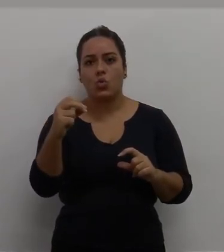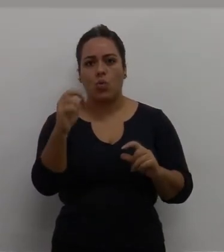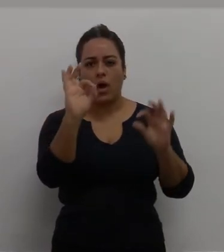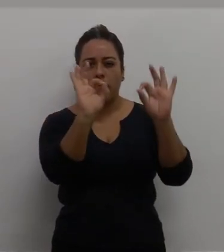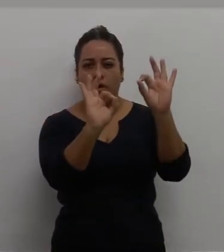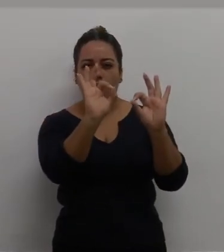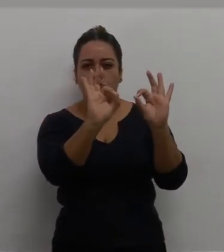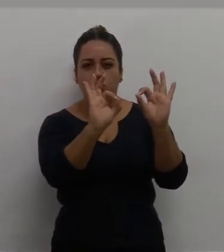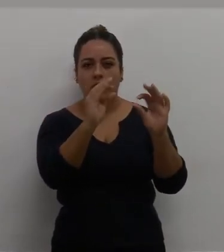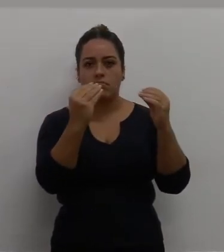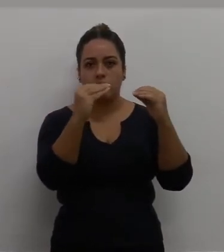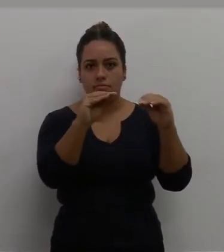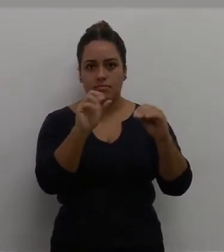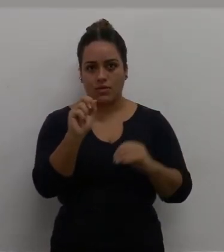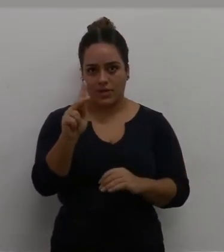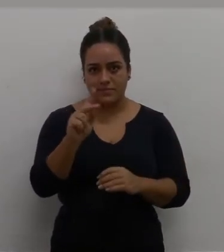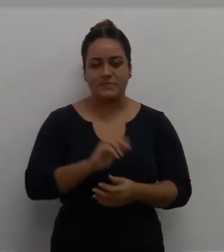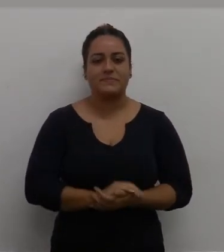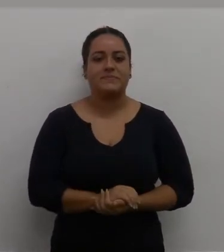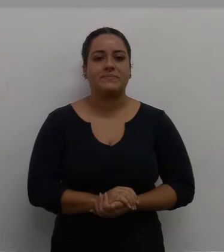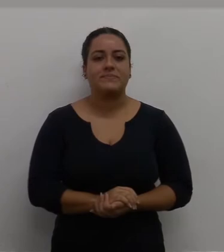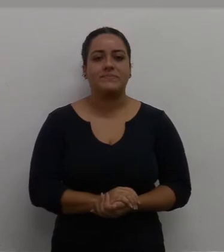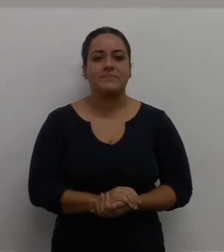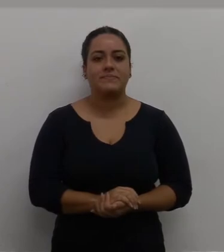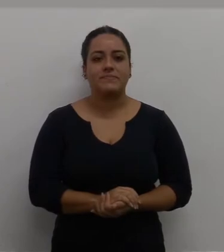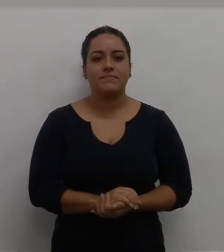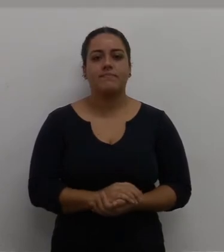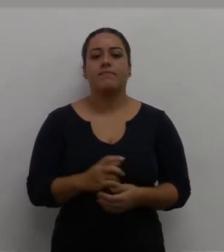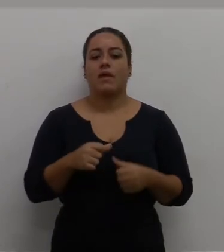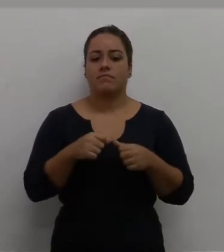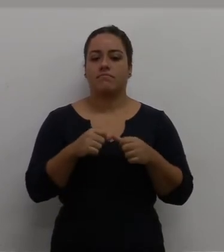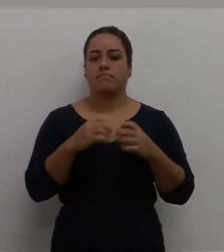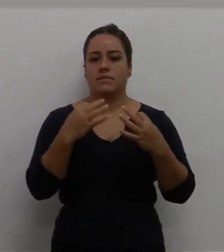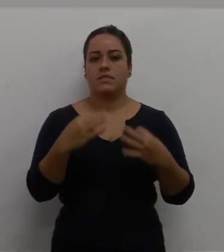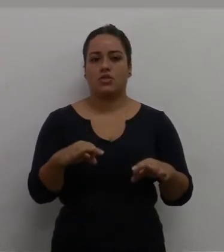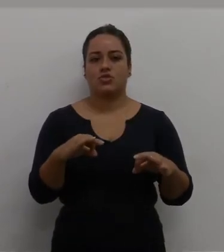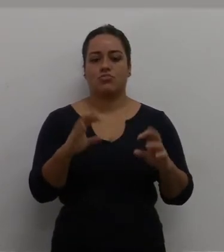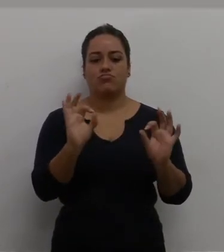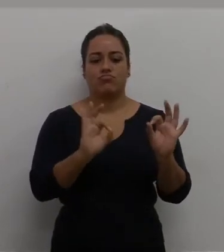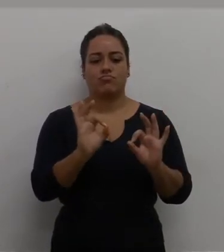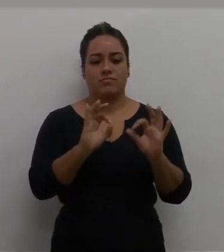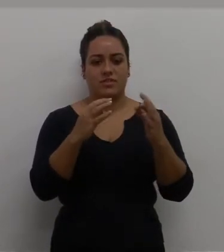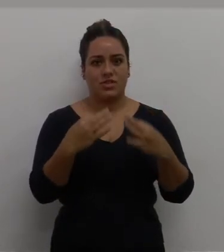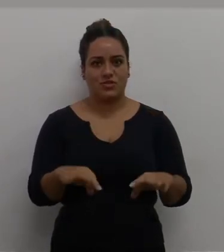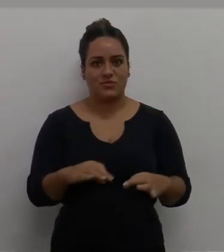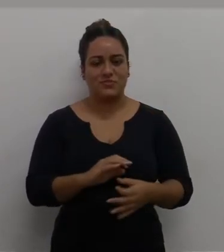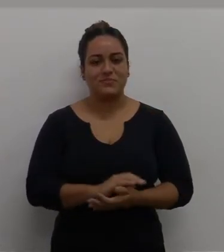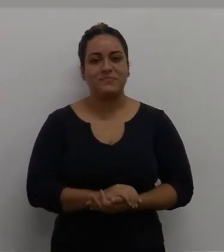vai ajustar, ok? Aí fica certinho.